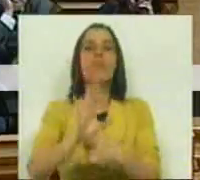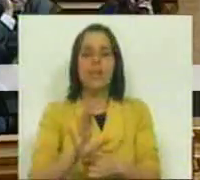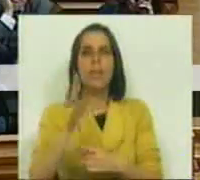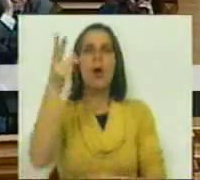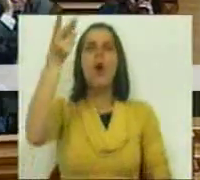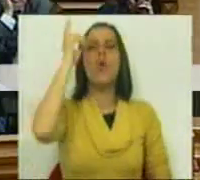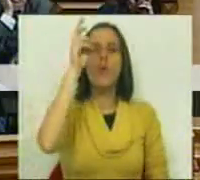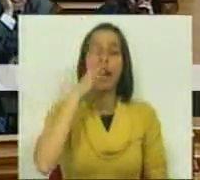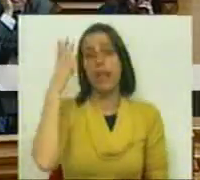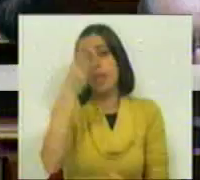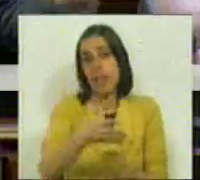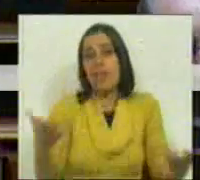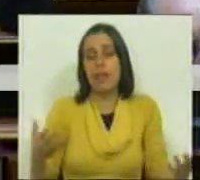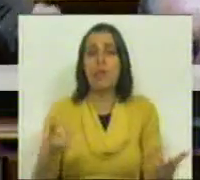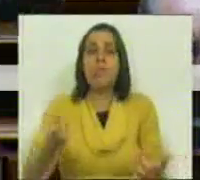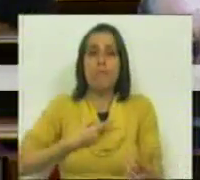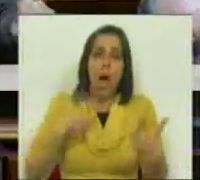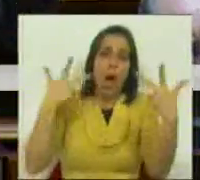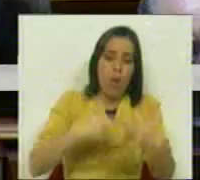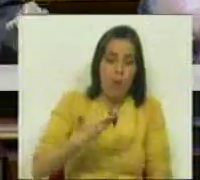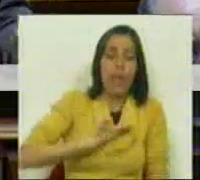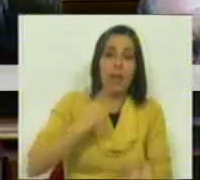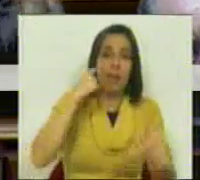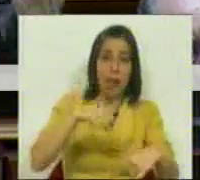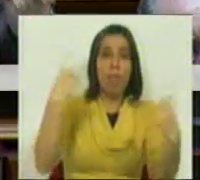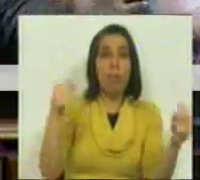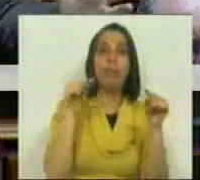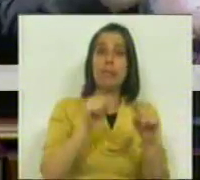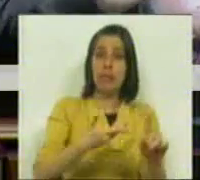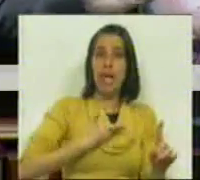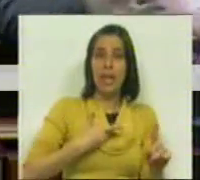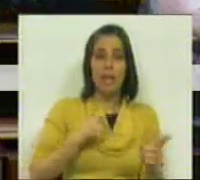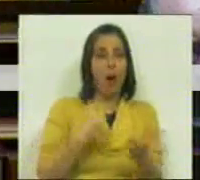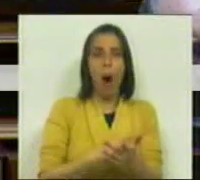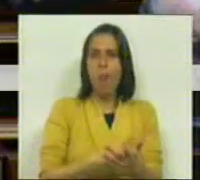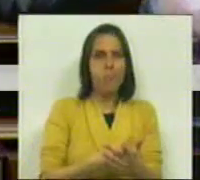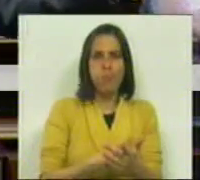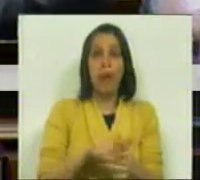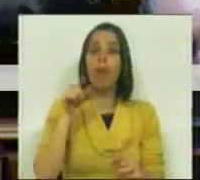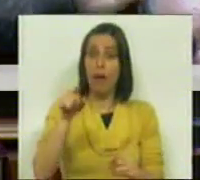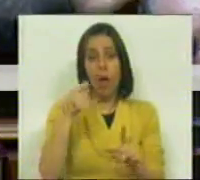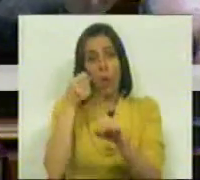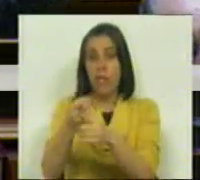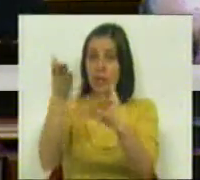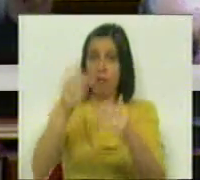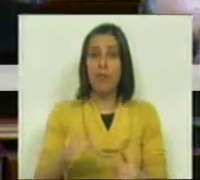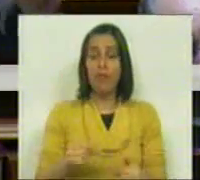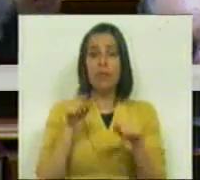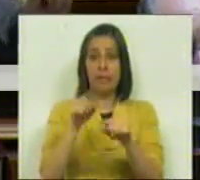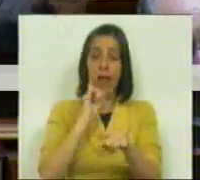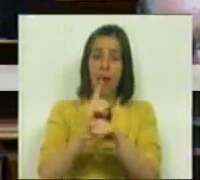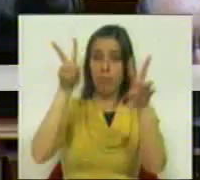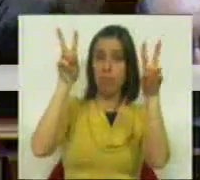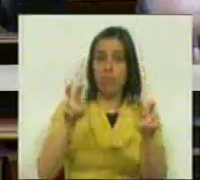a coragem de dizer que temos que cortar na dívida pública porque esta dívida não é pagável. Esse é o desafio. E sobre